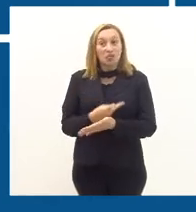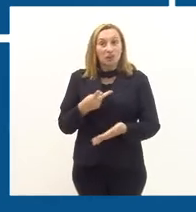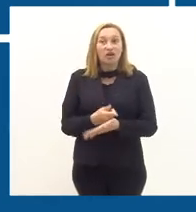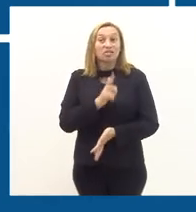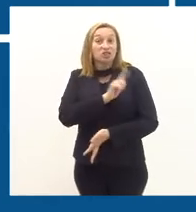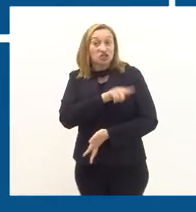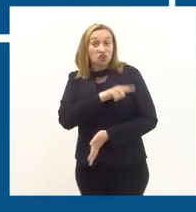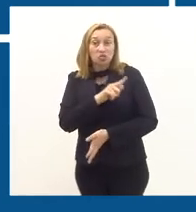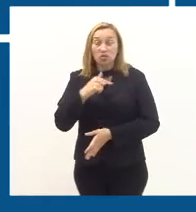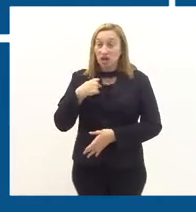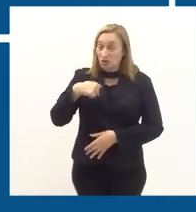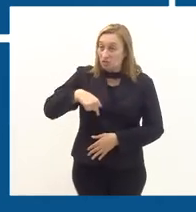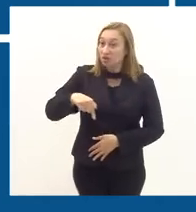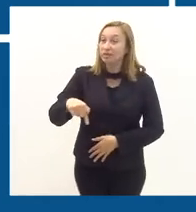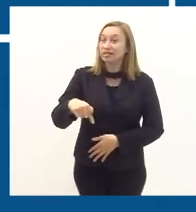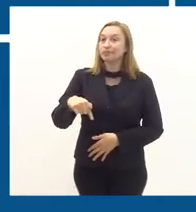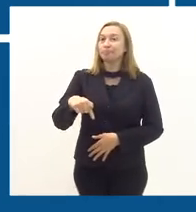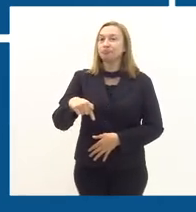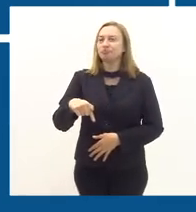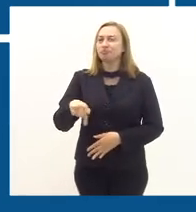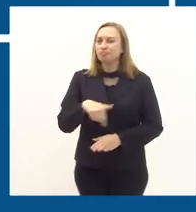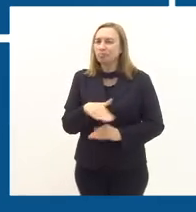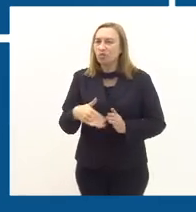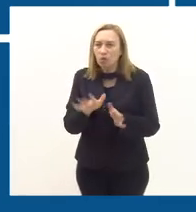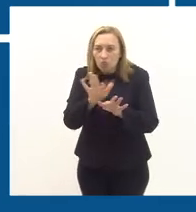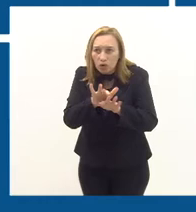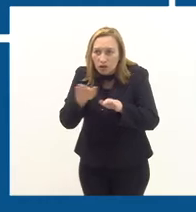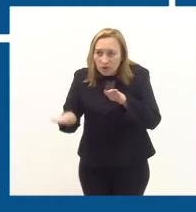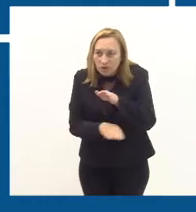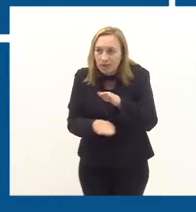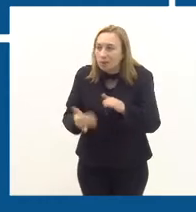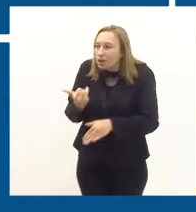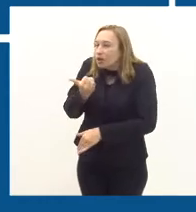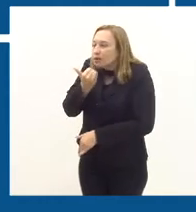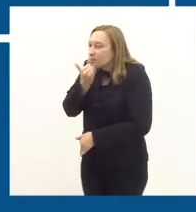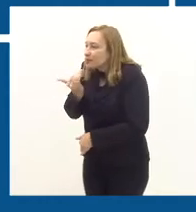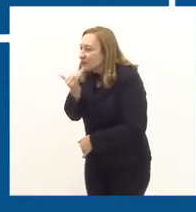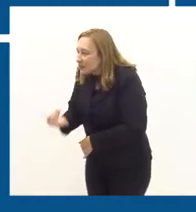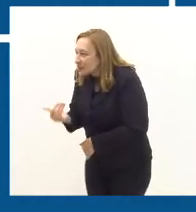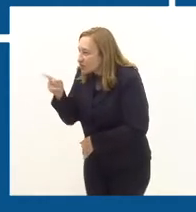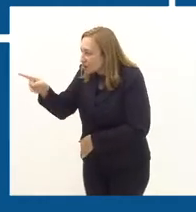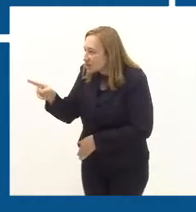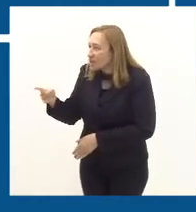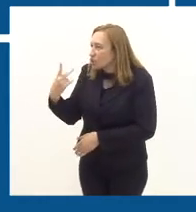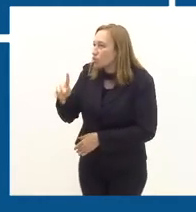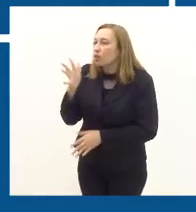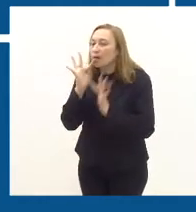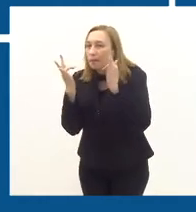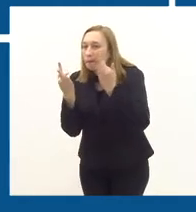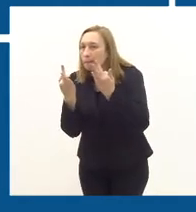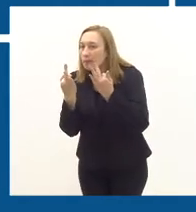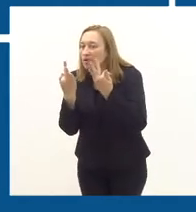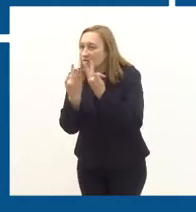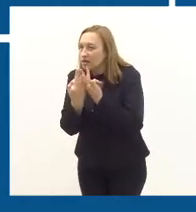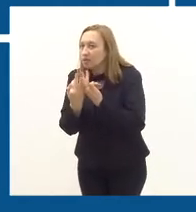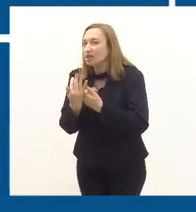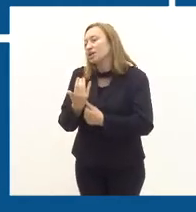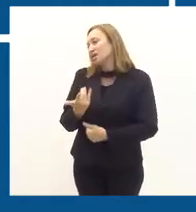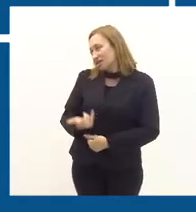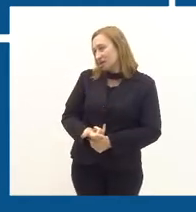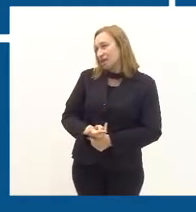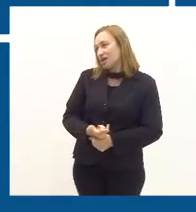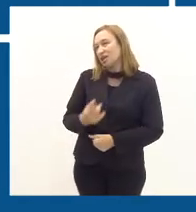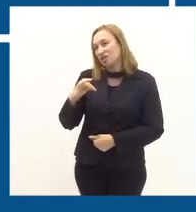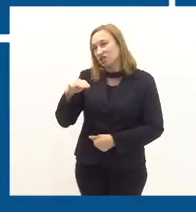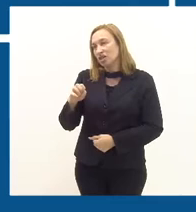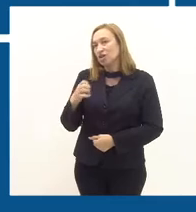e eu me coloco aqui com toda humildade de te pedir desculpas, não só a você, mas também a sua mãe, Angélica, e seu vozinho, que não está mais